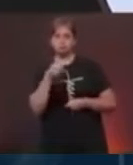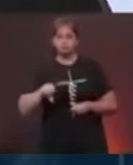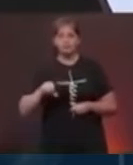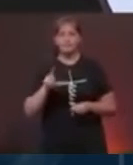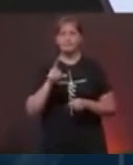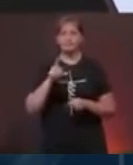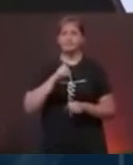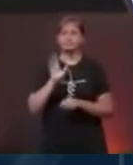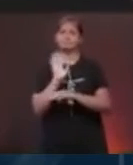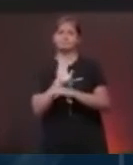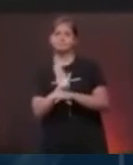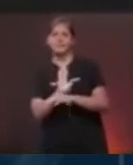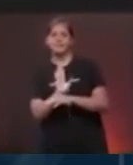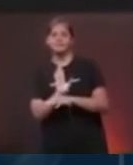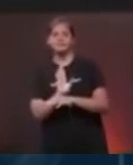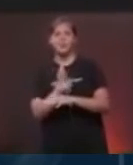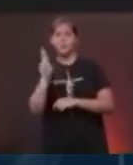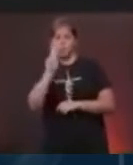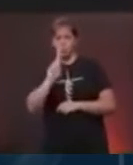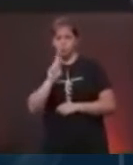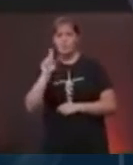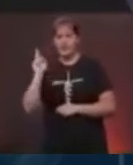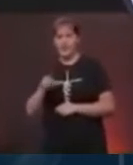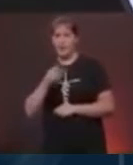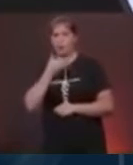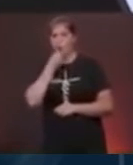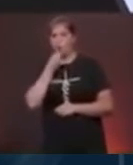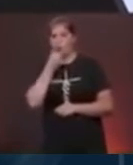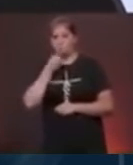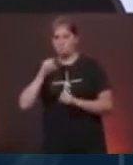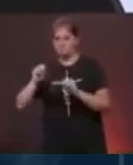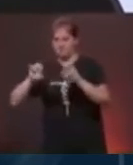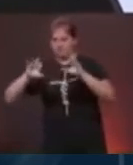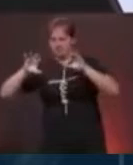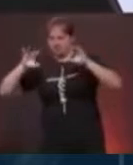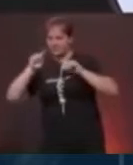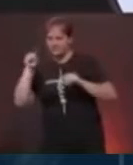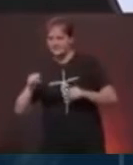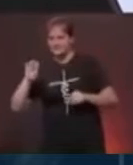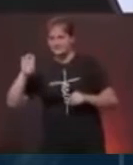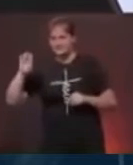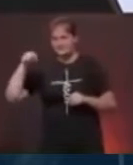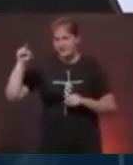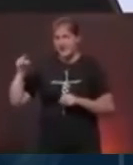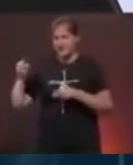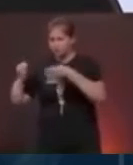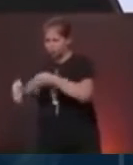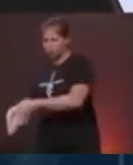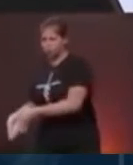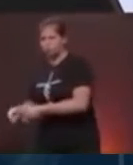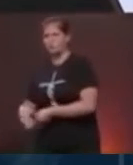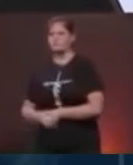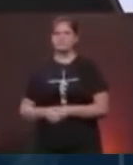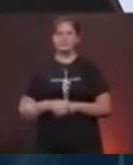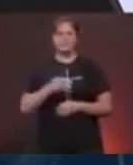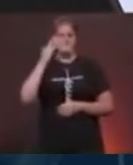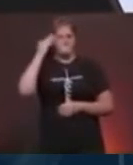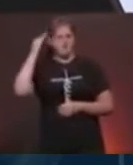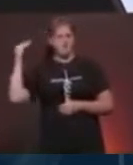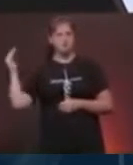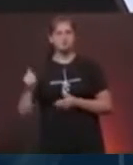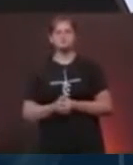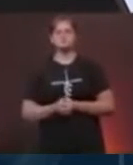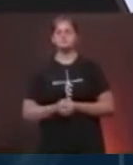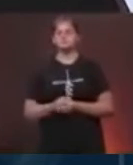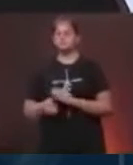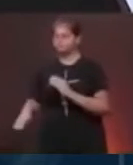e quem usava ele era o Zé do Caixão, aquele das unhas grandes. E a maçaneta dele também lembra a alça de um caixão.